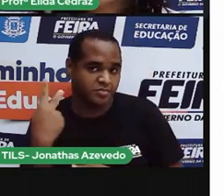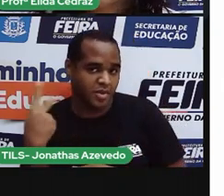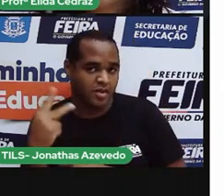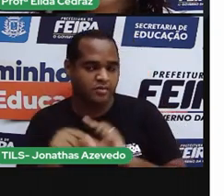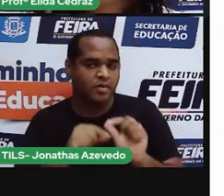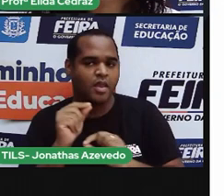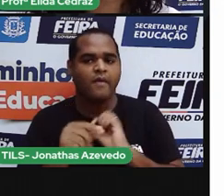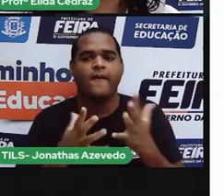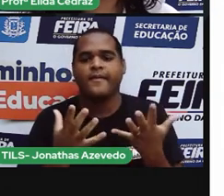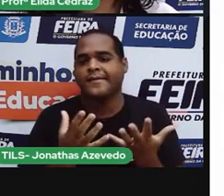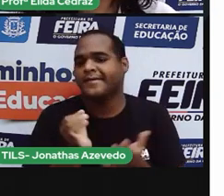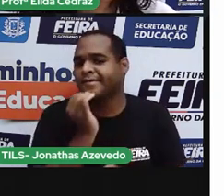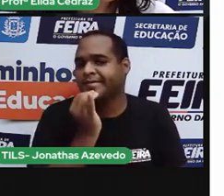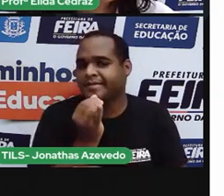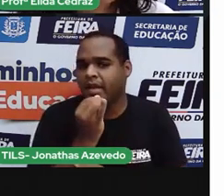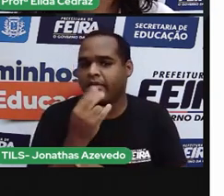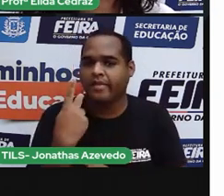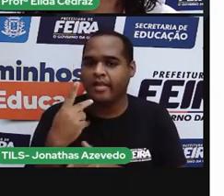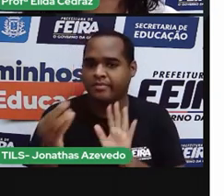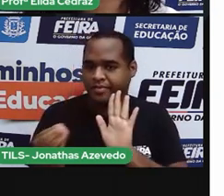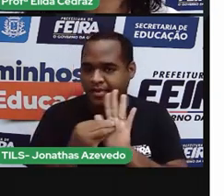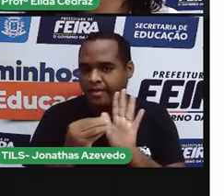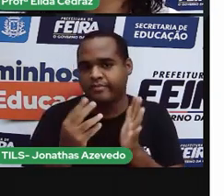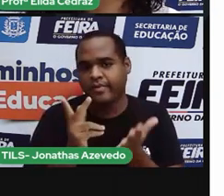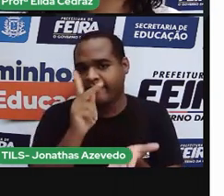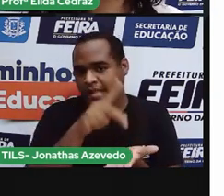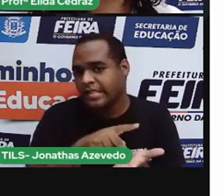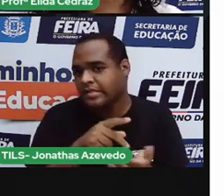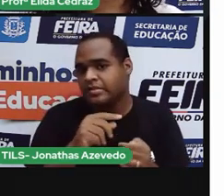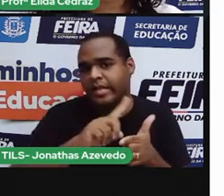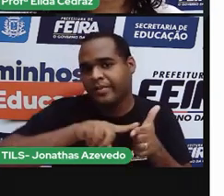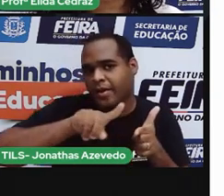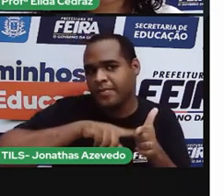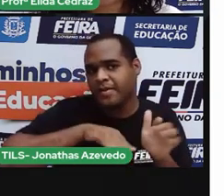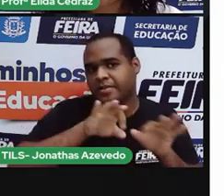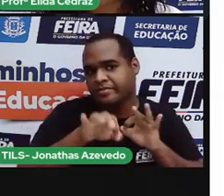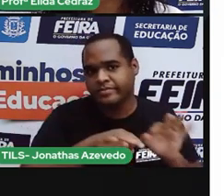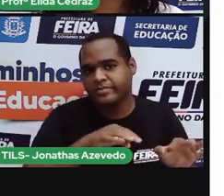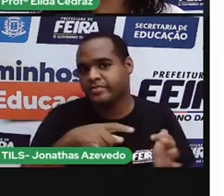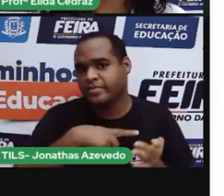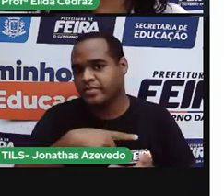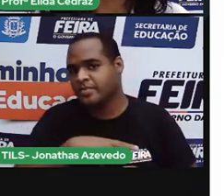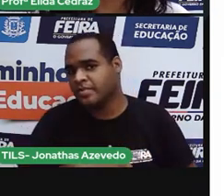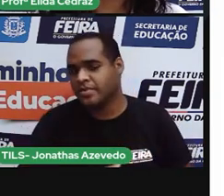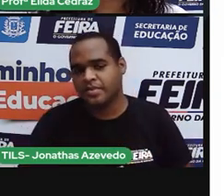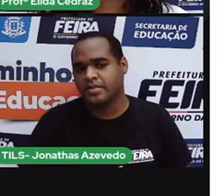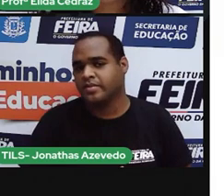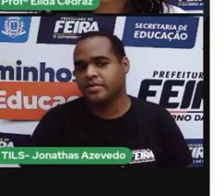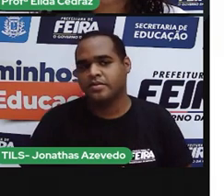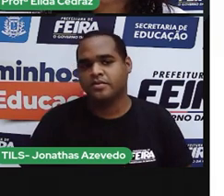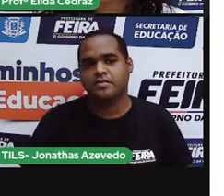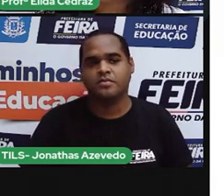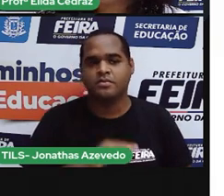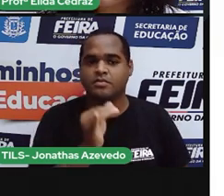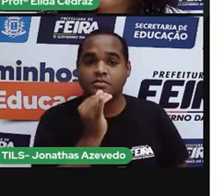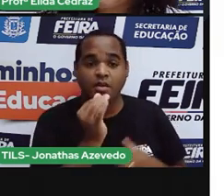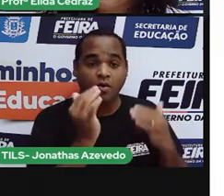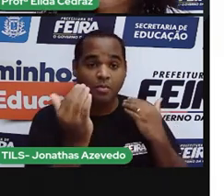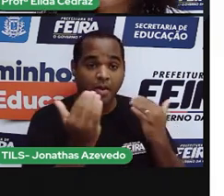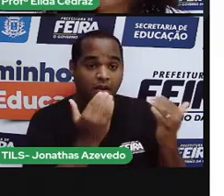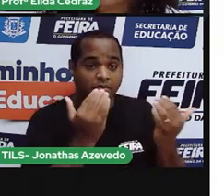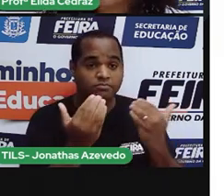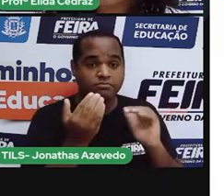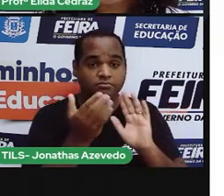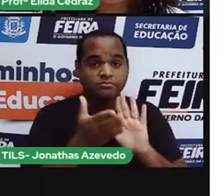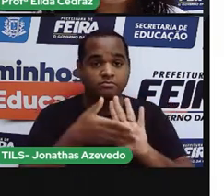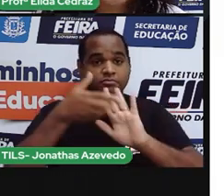os números para registrarem a solução dos problemas. Vocês podem comparar,